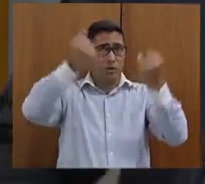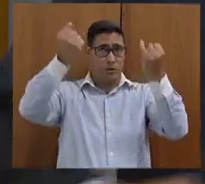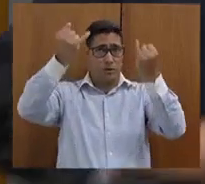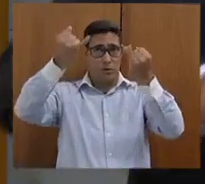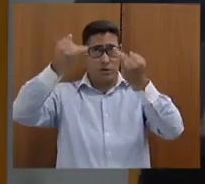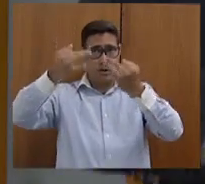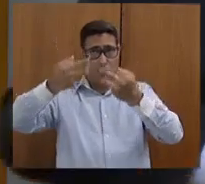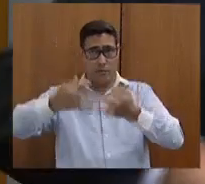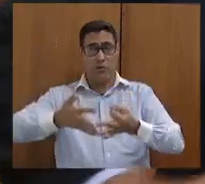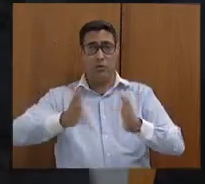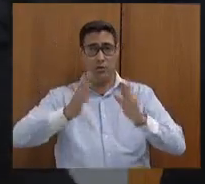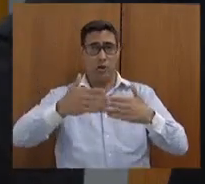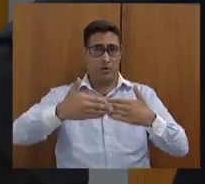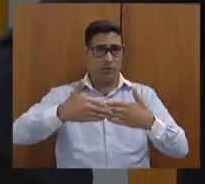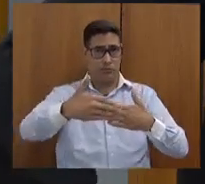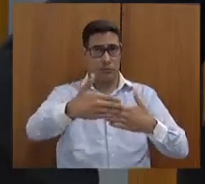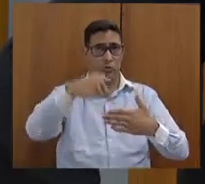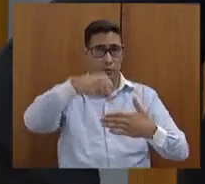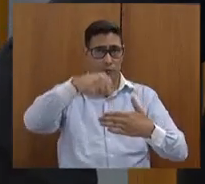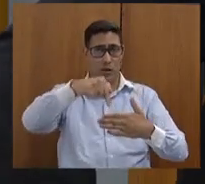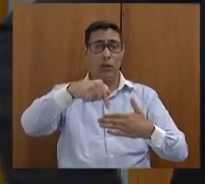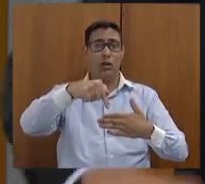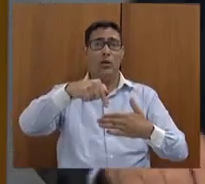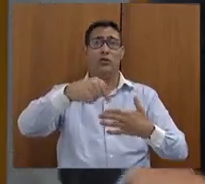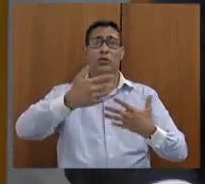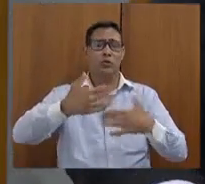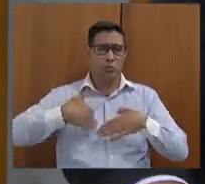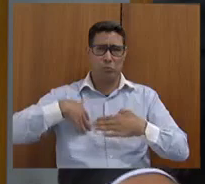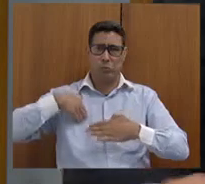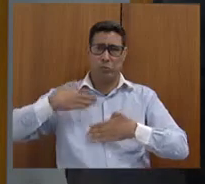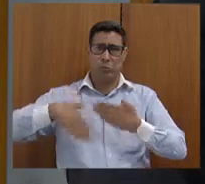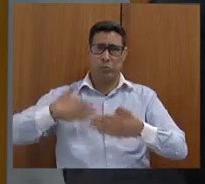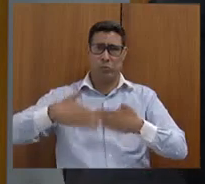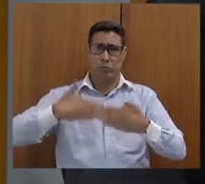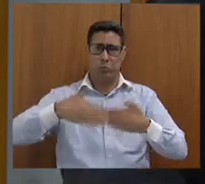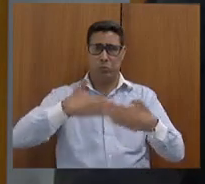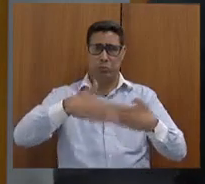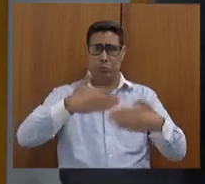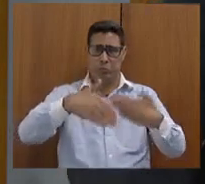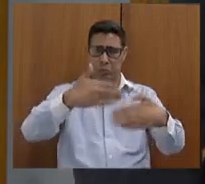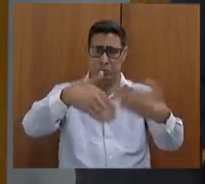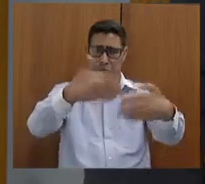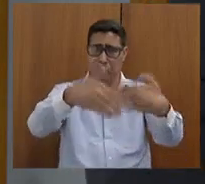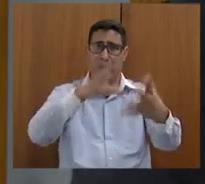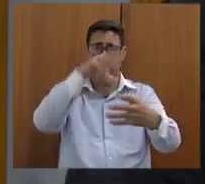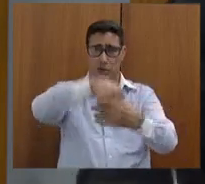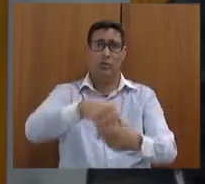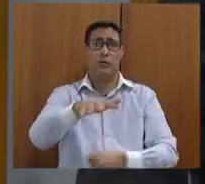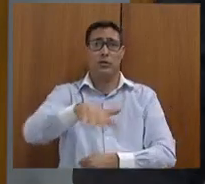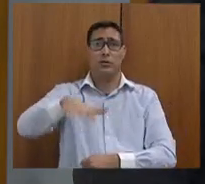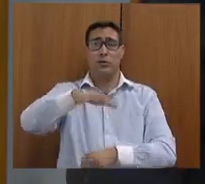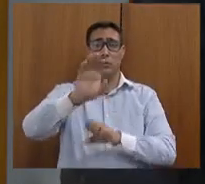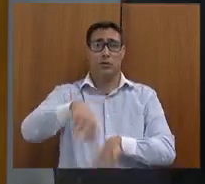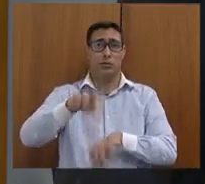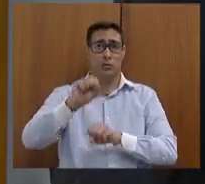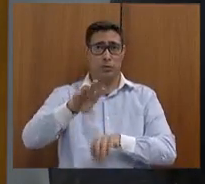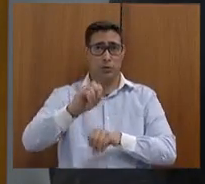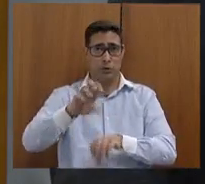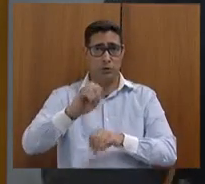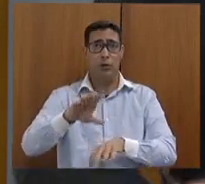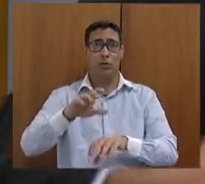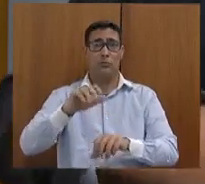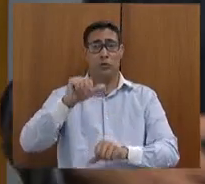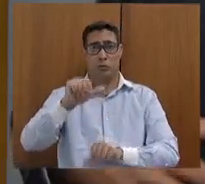é aqui de tantos avanços que estão sendo feitos aqui na área da Educação como por exemplo a mudança